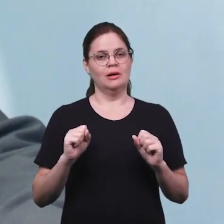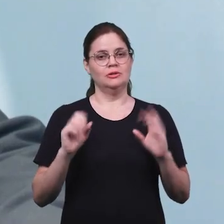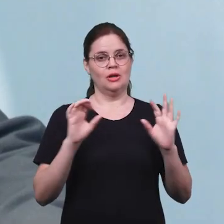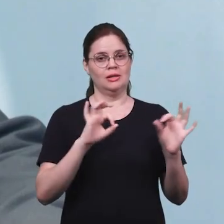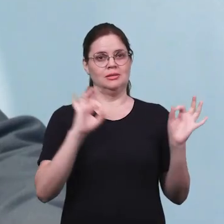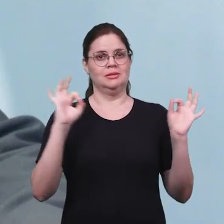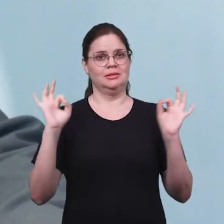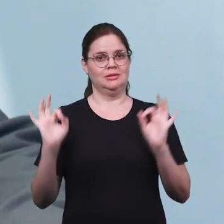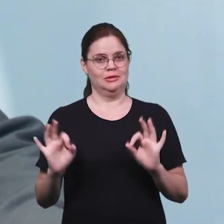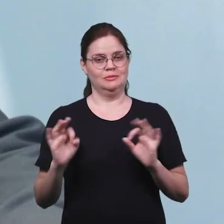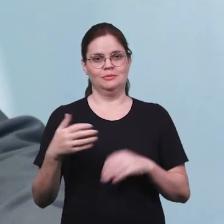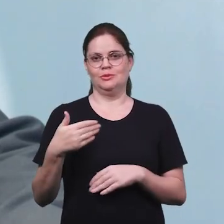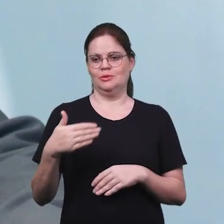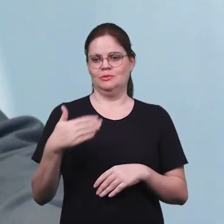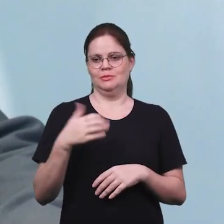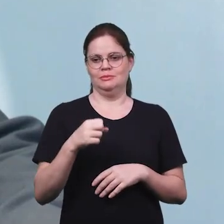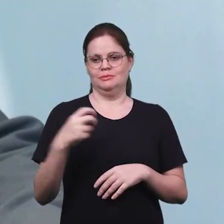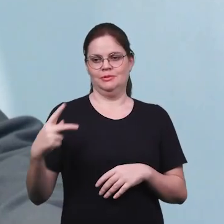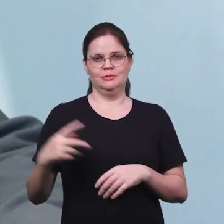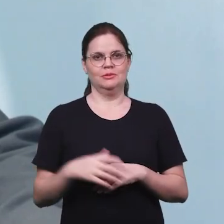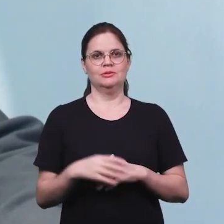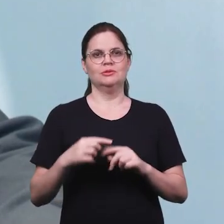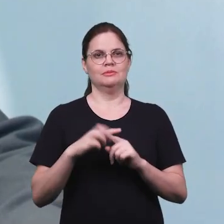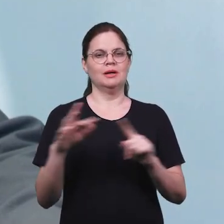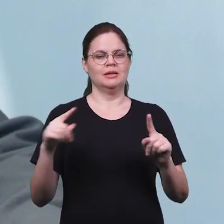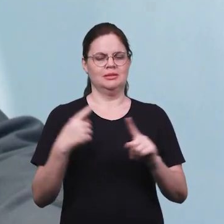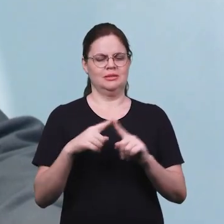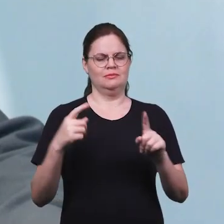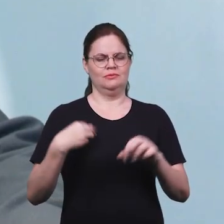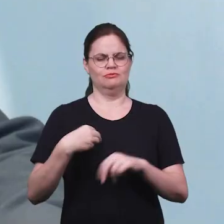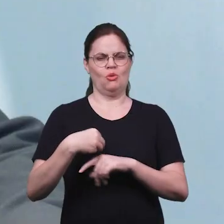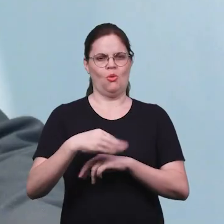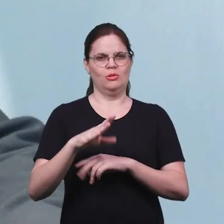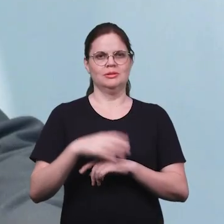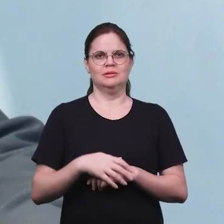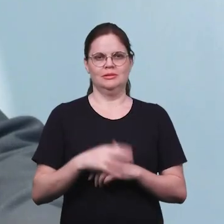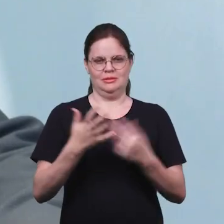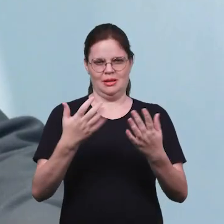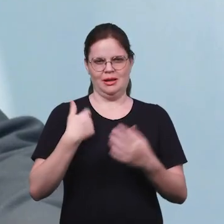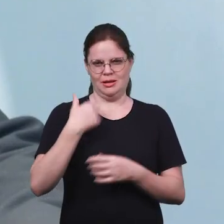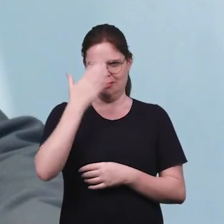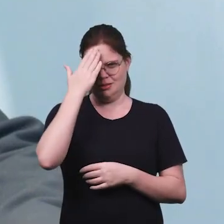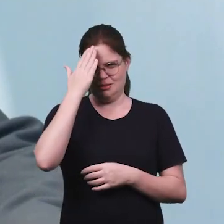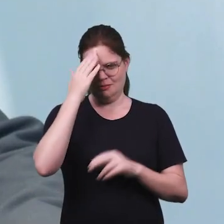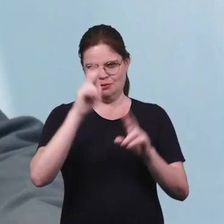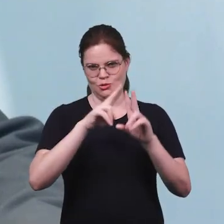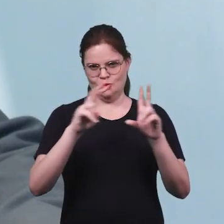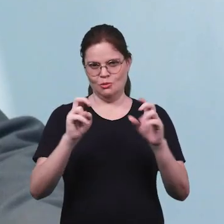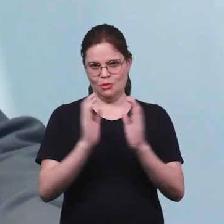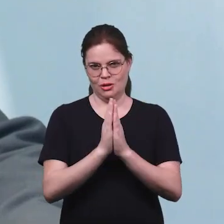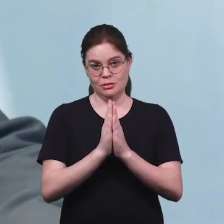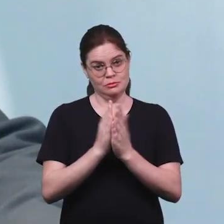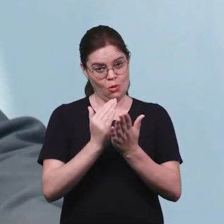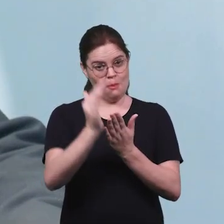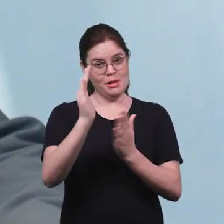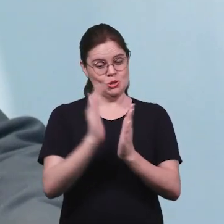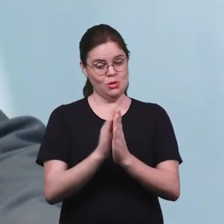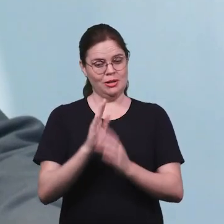até assistir os próximos episódios, mas vou te dar um conselho. Quer saber mais sobre oração? Comece a